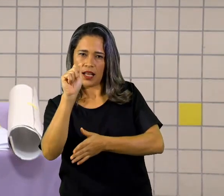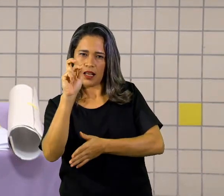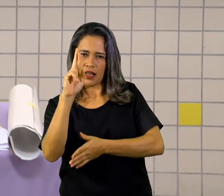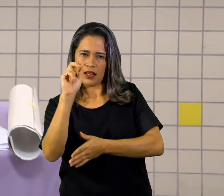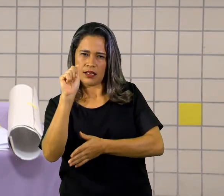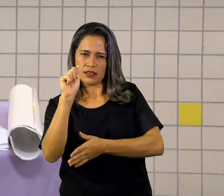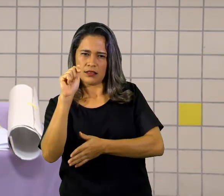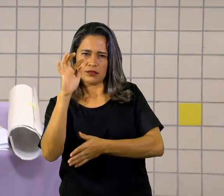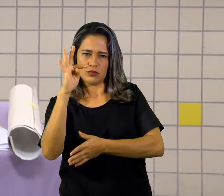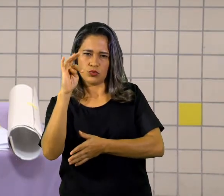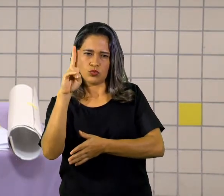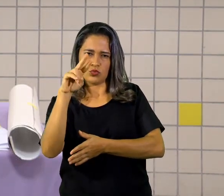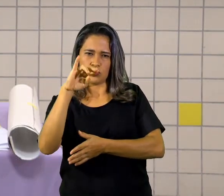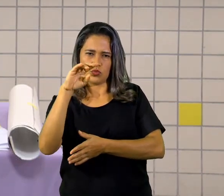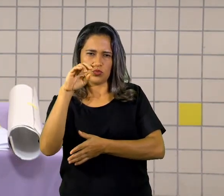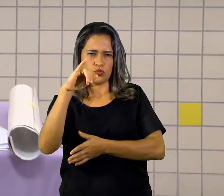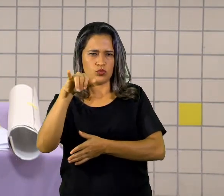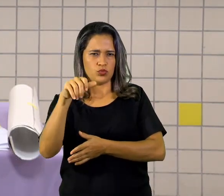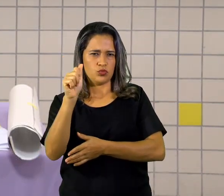em desenhos